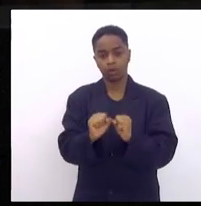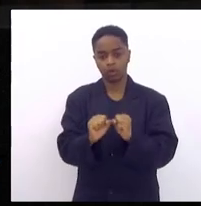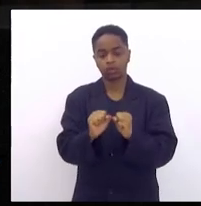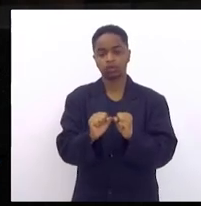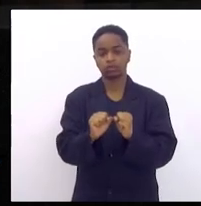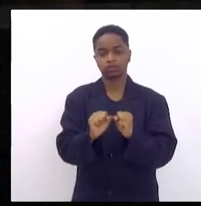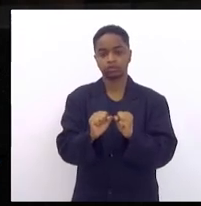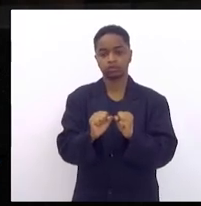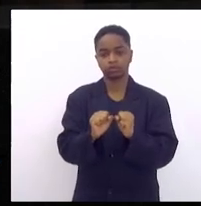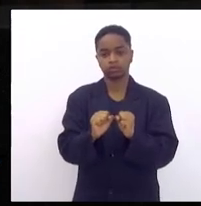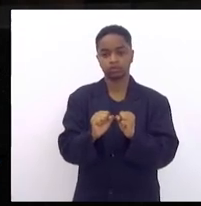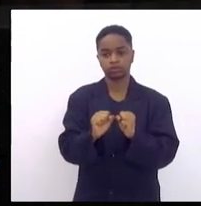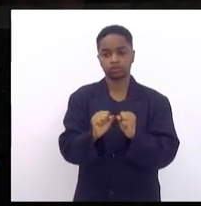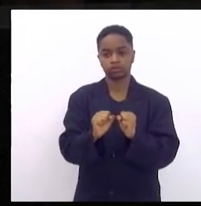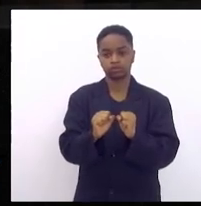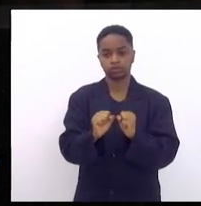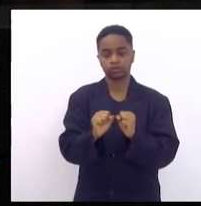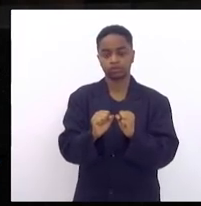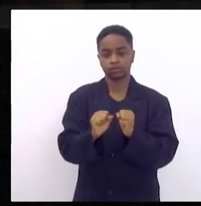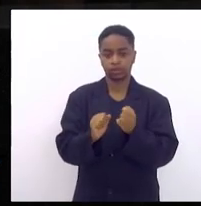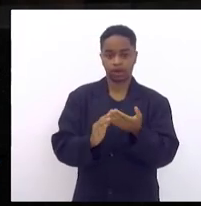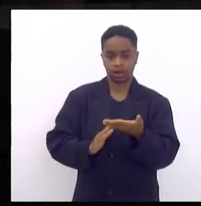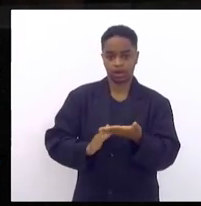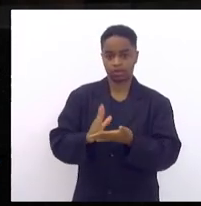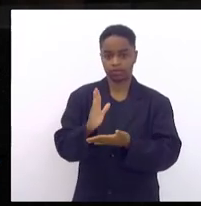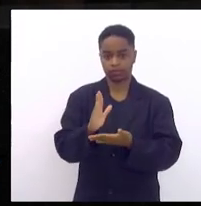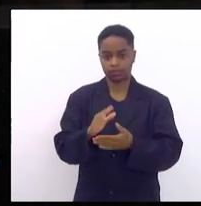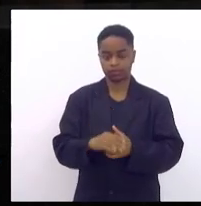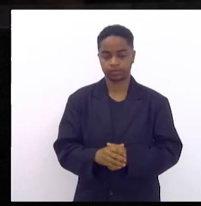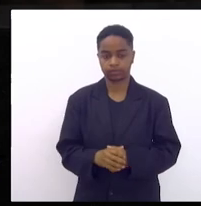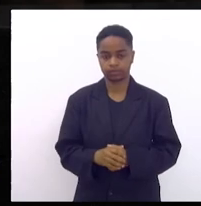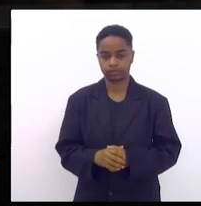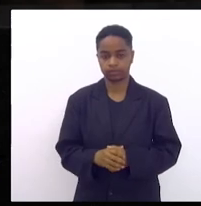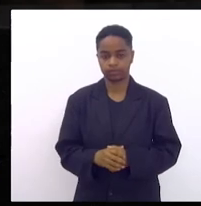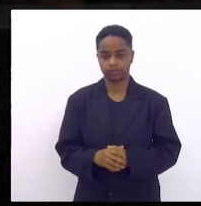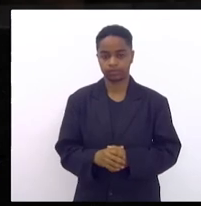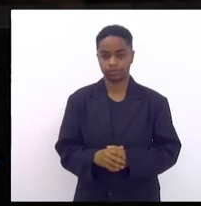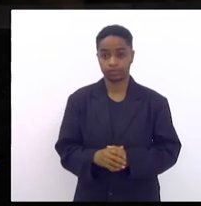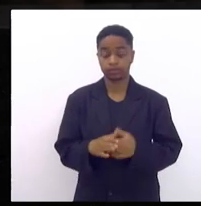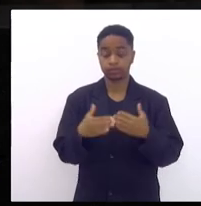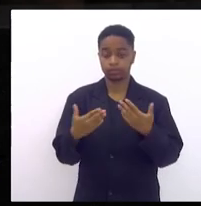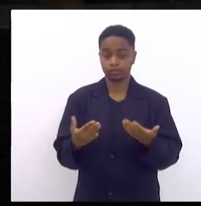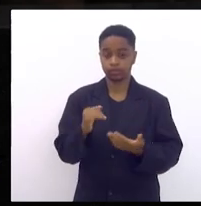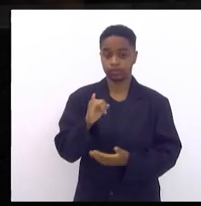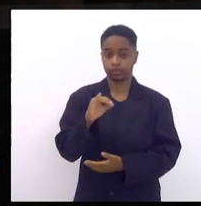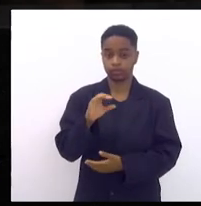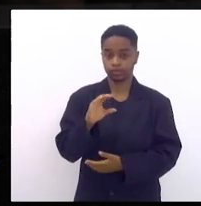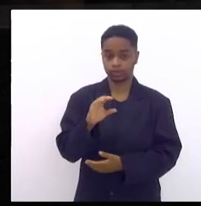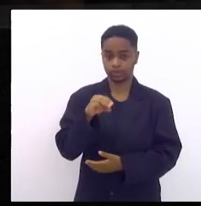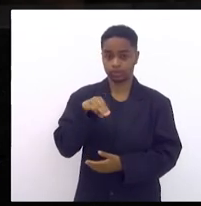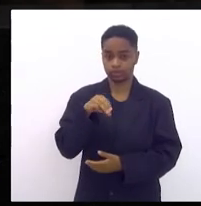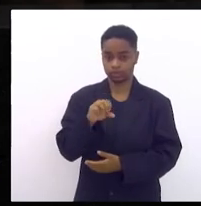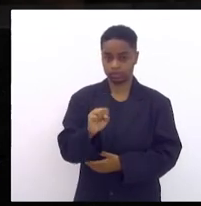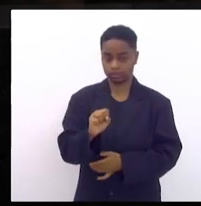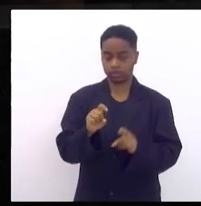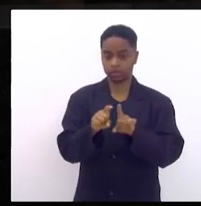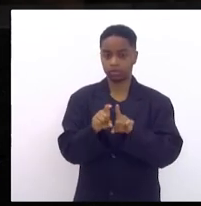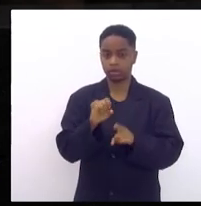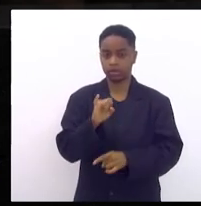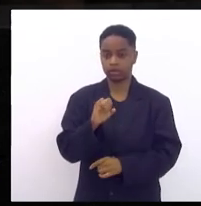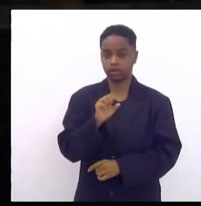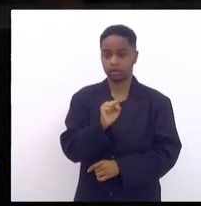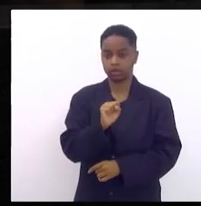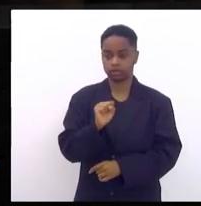poderá estar promulgada. E aí o ICMS e o ISS